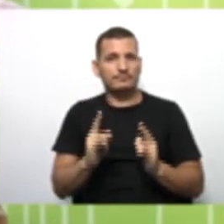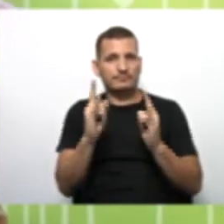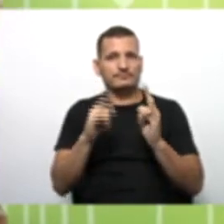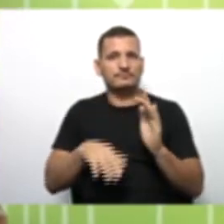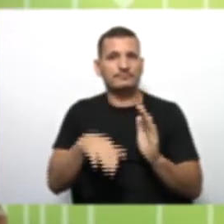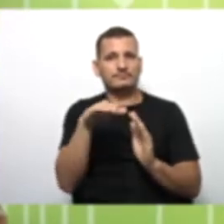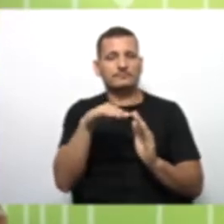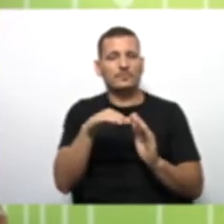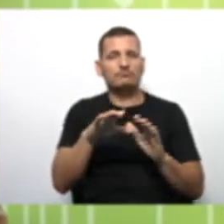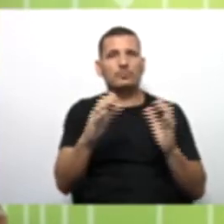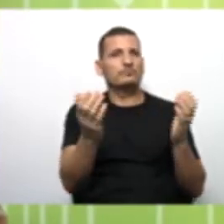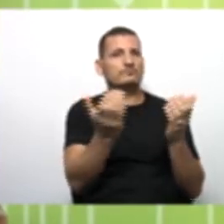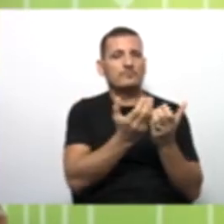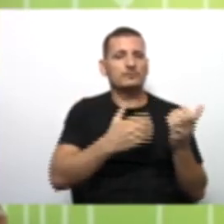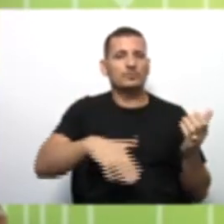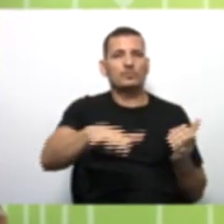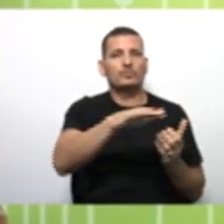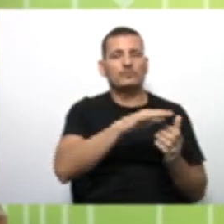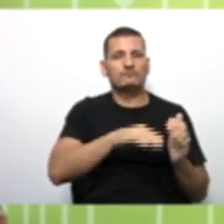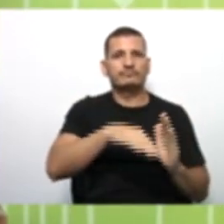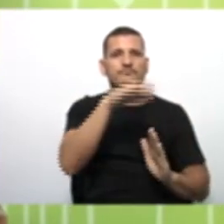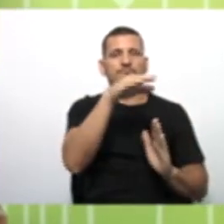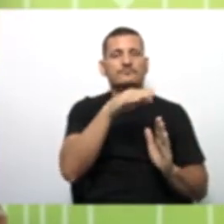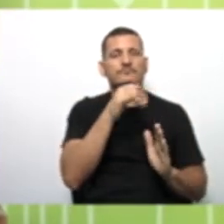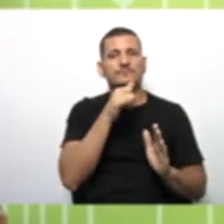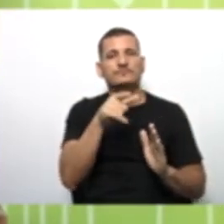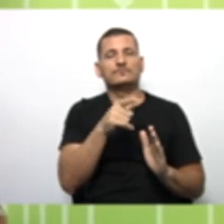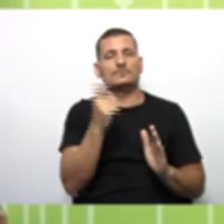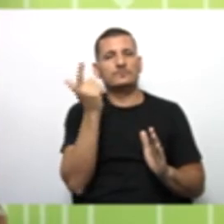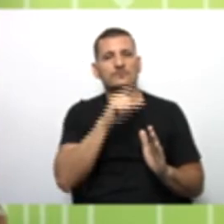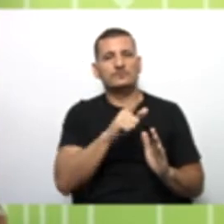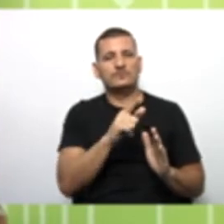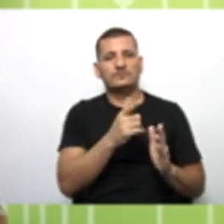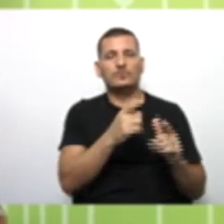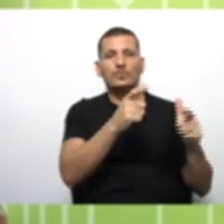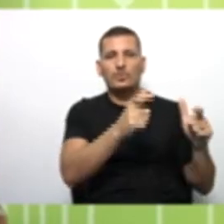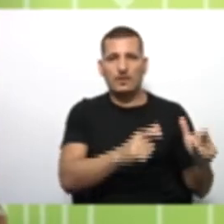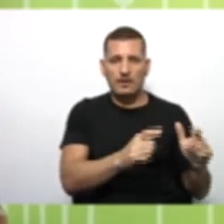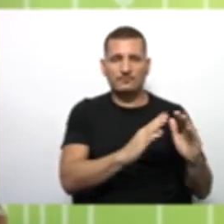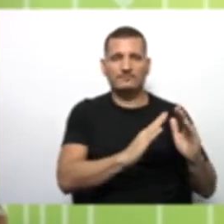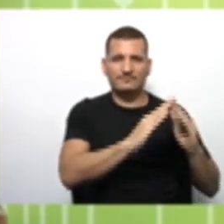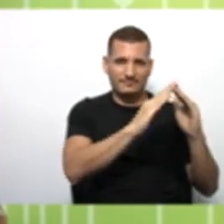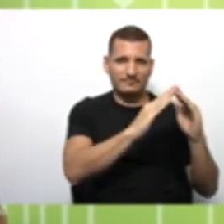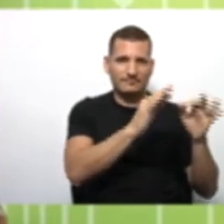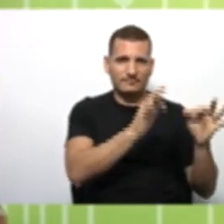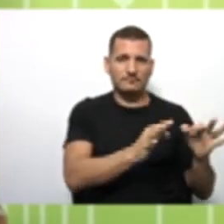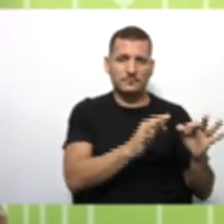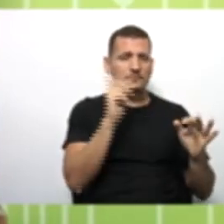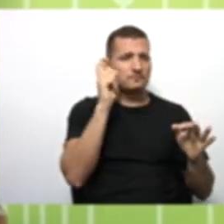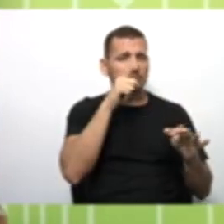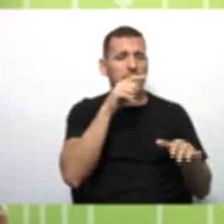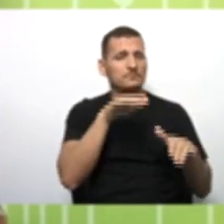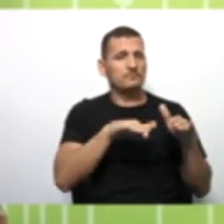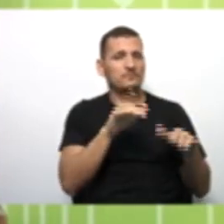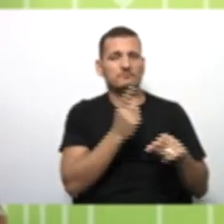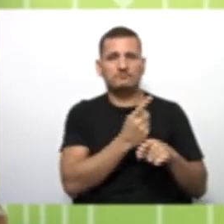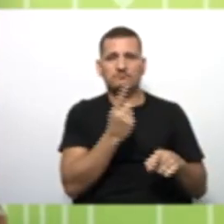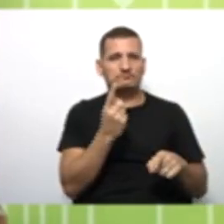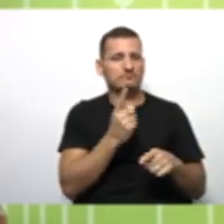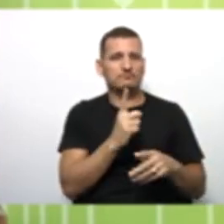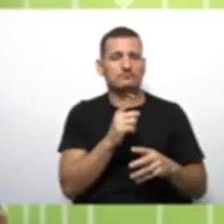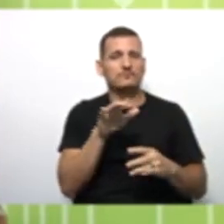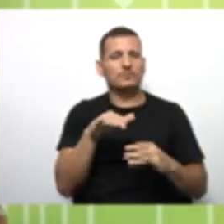para outra localidade. Isso, perfeito. Né? E é interessante esse exemplo que o professor trouxe, porque a gente pensa que isso